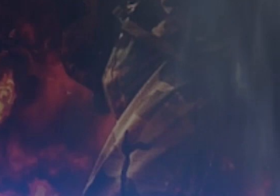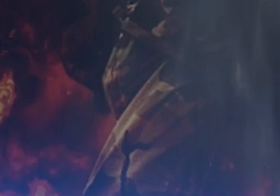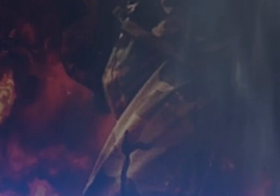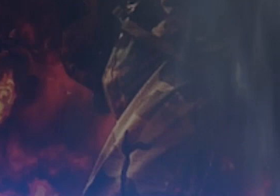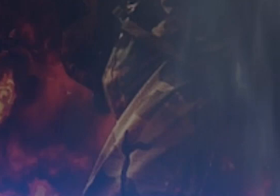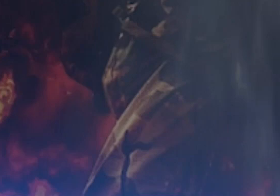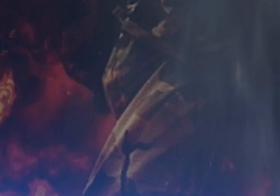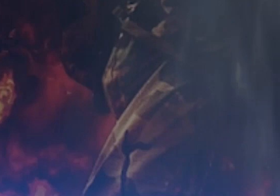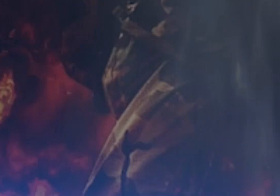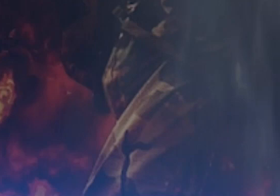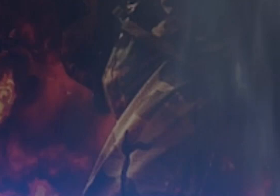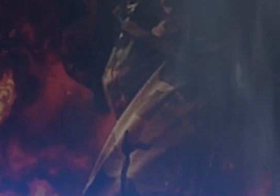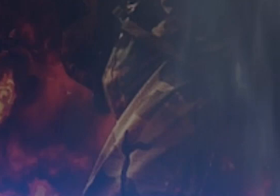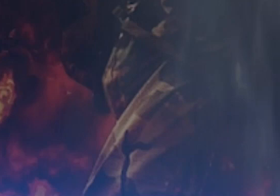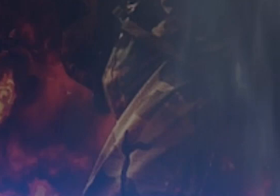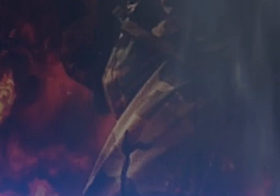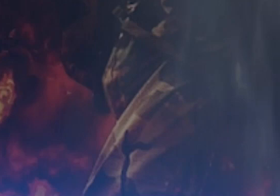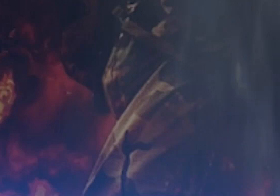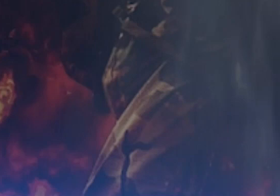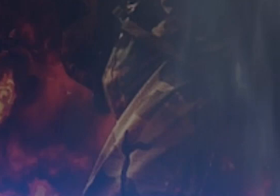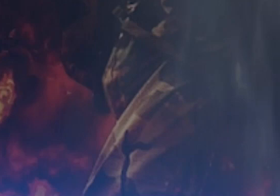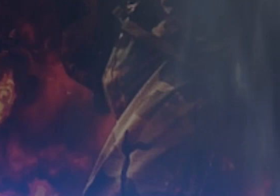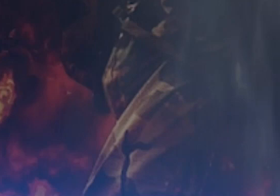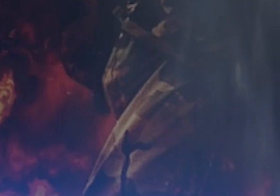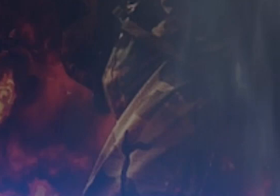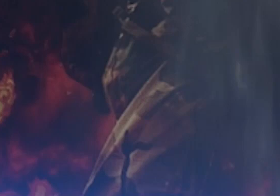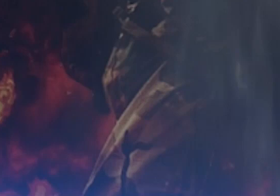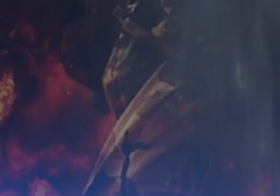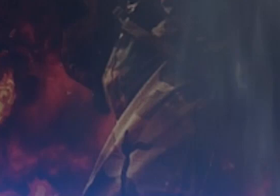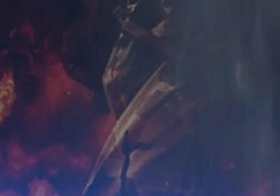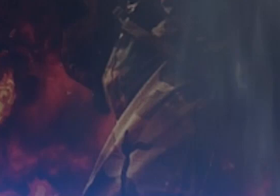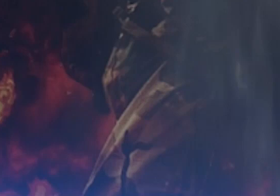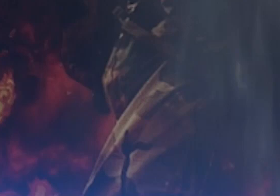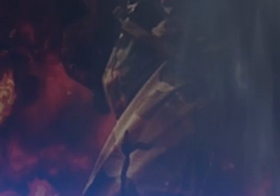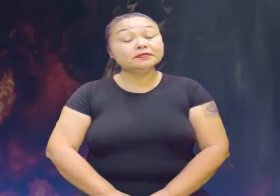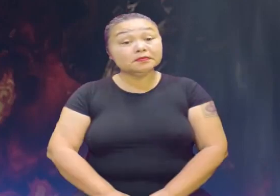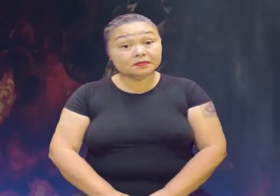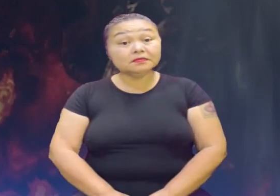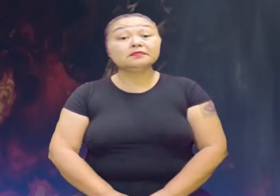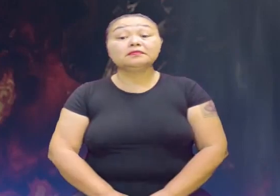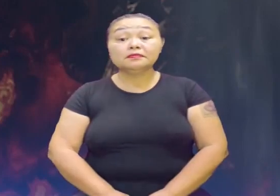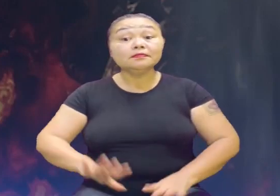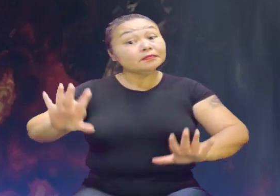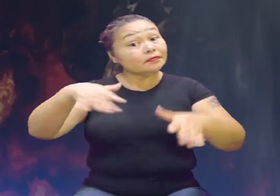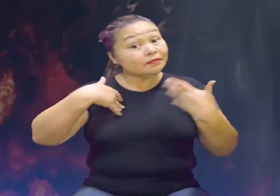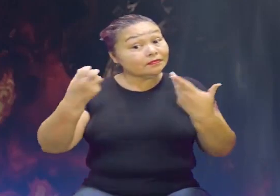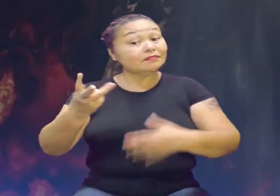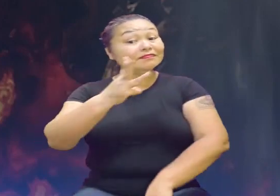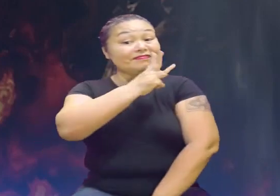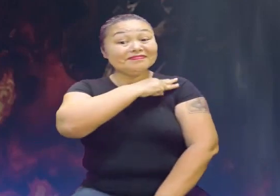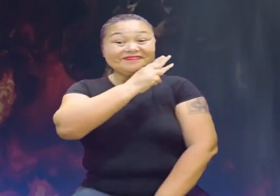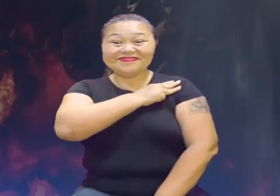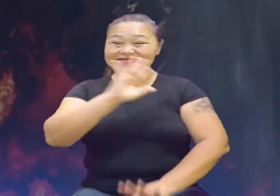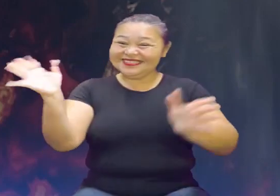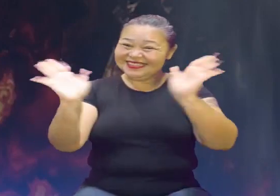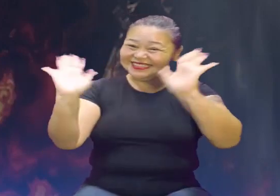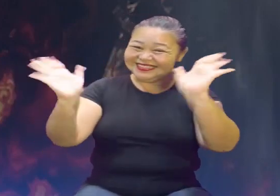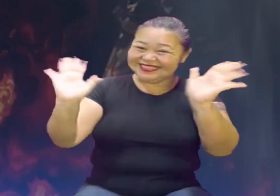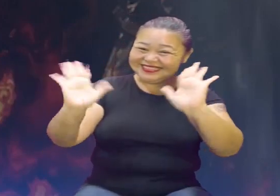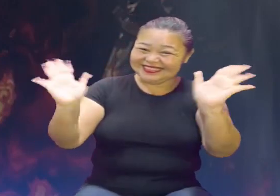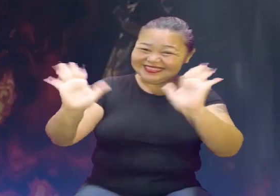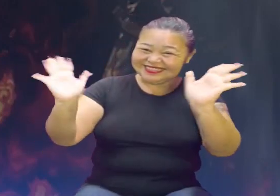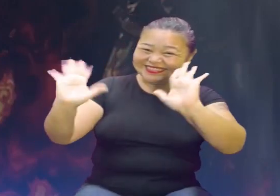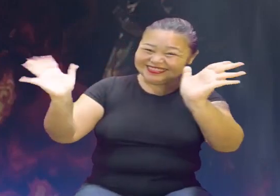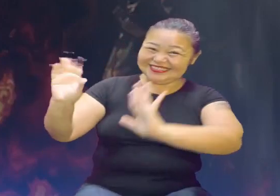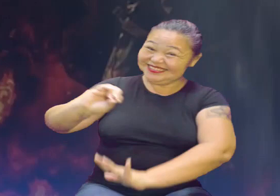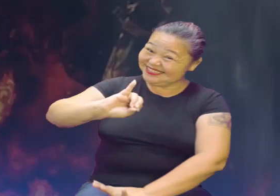uma mágica e, como nós temos um aluno especial no terceiro ano... Olha aí, Aldelina! Cadê o